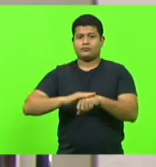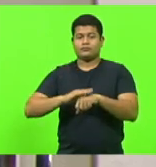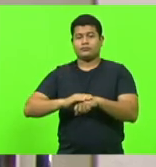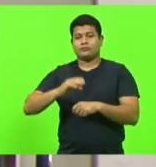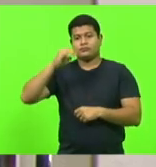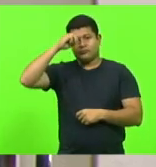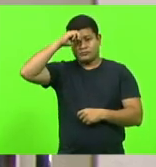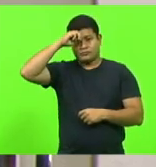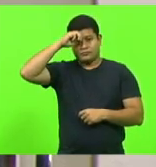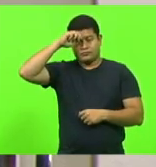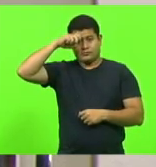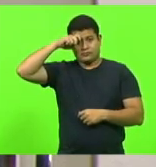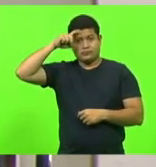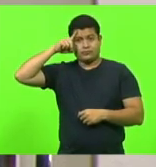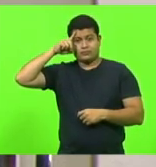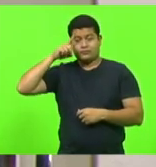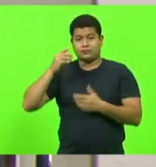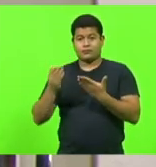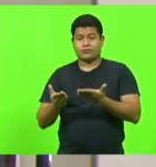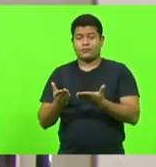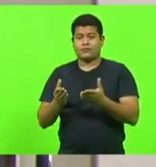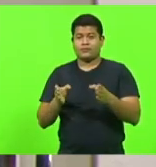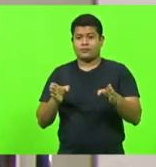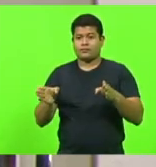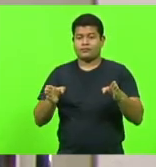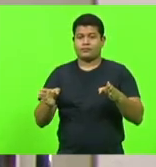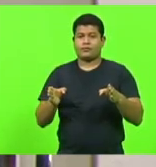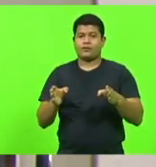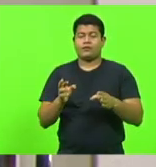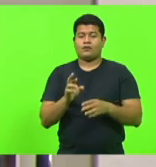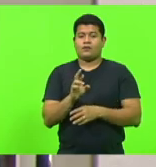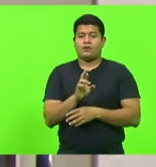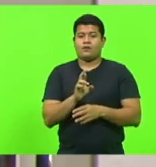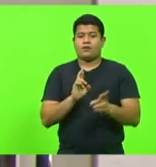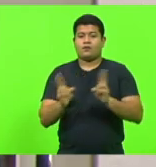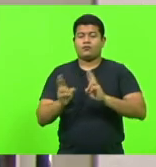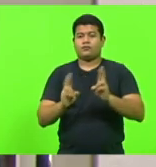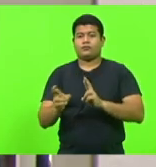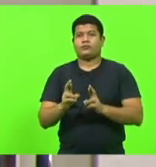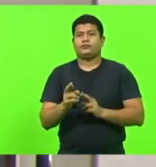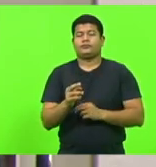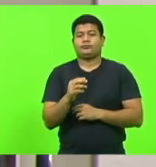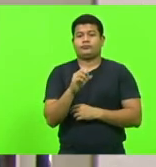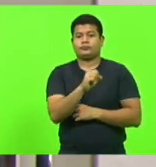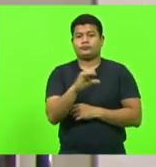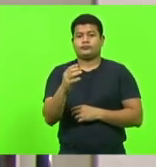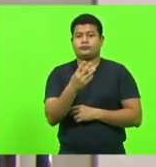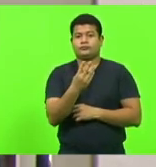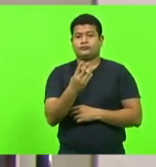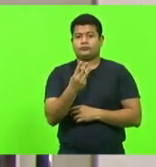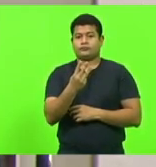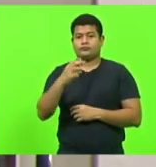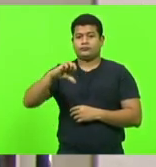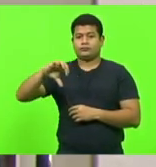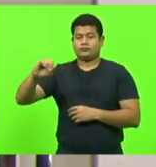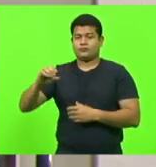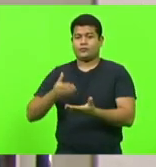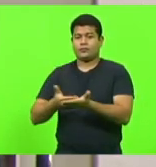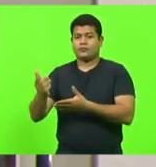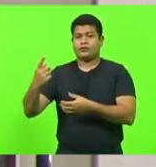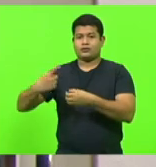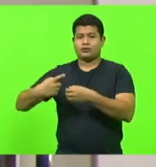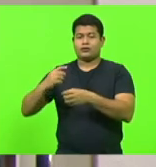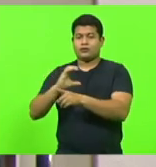Denomina Bruno Montanário, trecho entre a rodovia SC-390, do início da comunidade de Rancho Grande, em